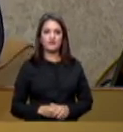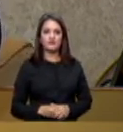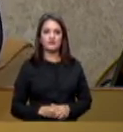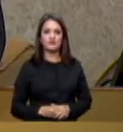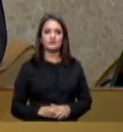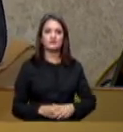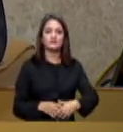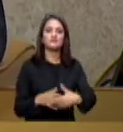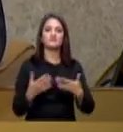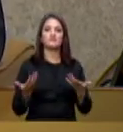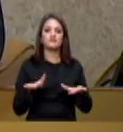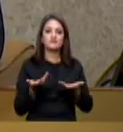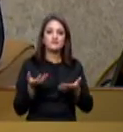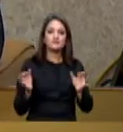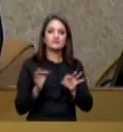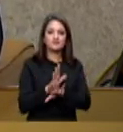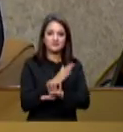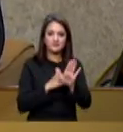as audiências,